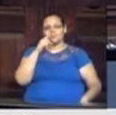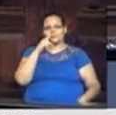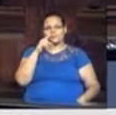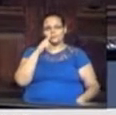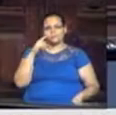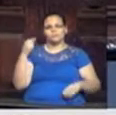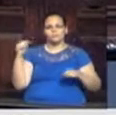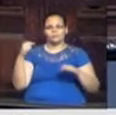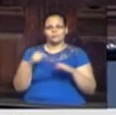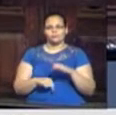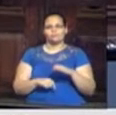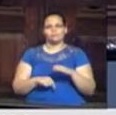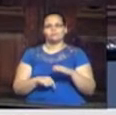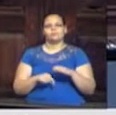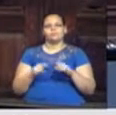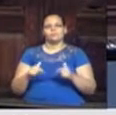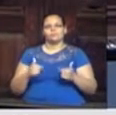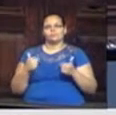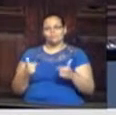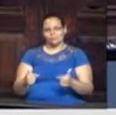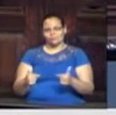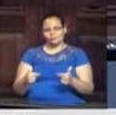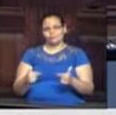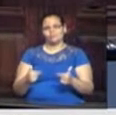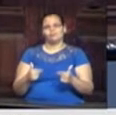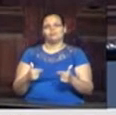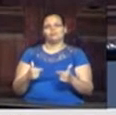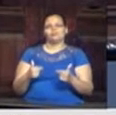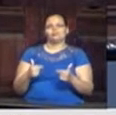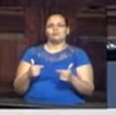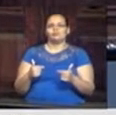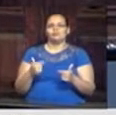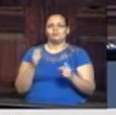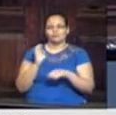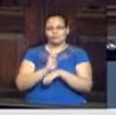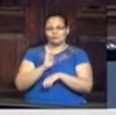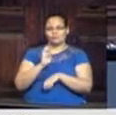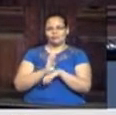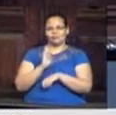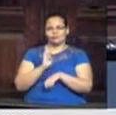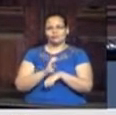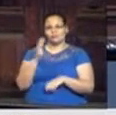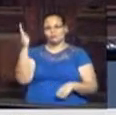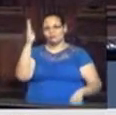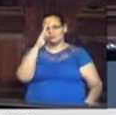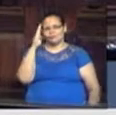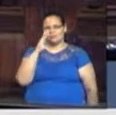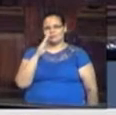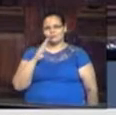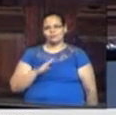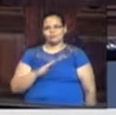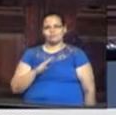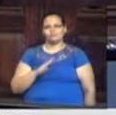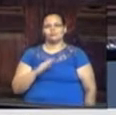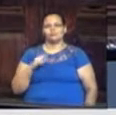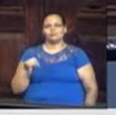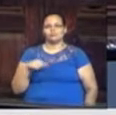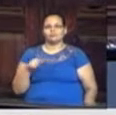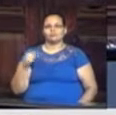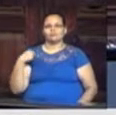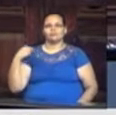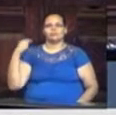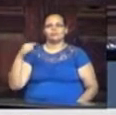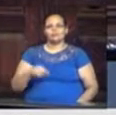mais profunda e eficaz reforma no Estado moderno brasileiro. Trouxemos